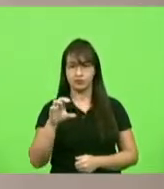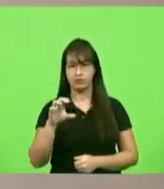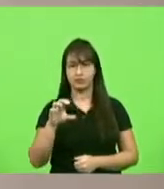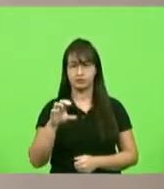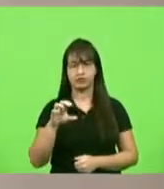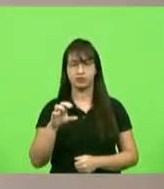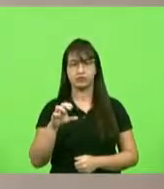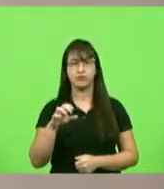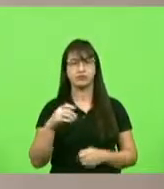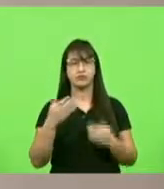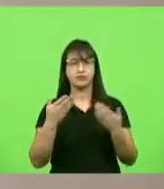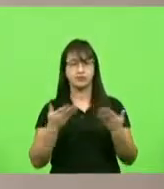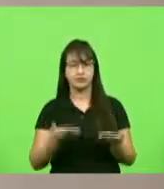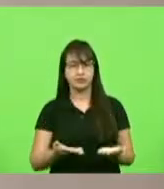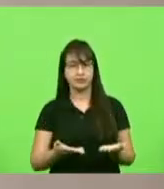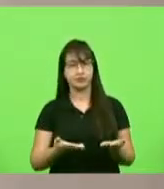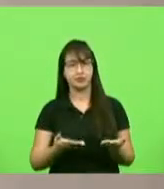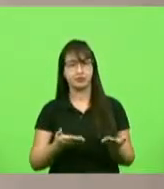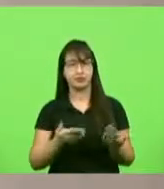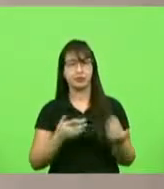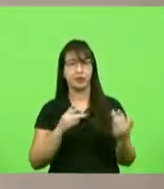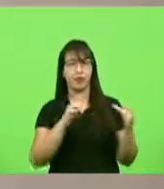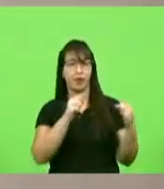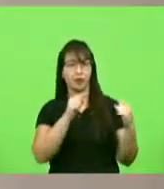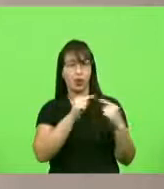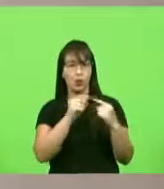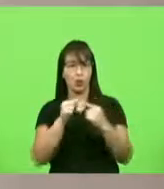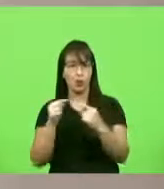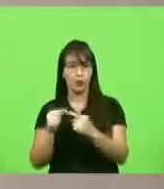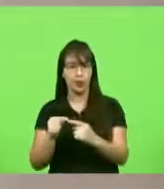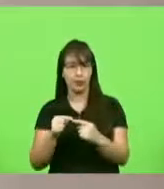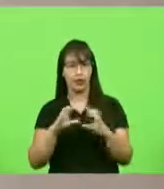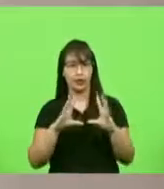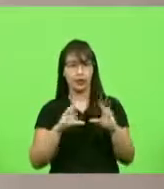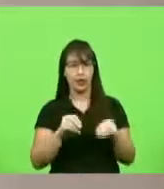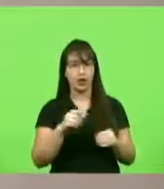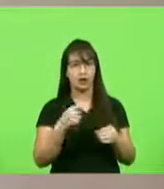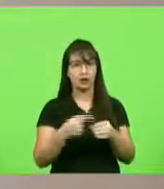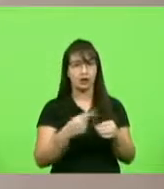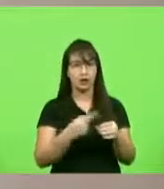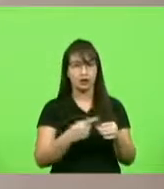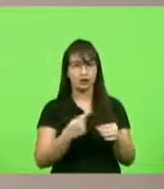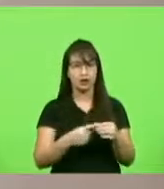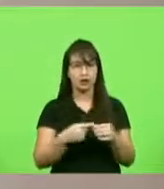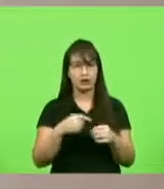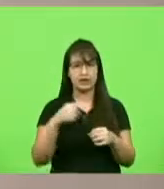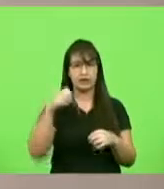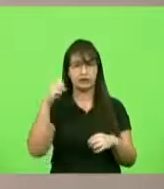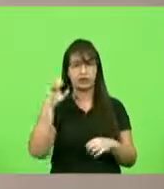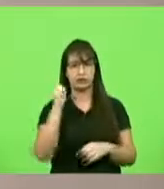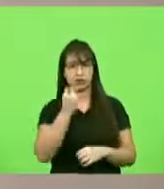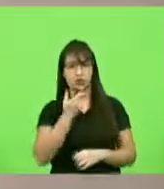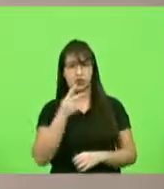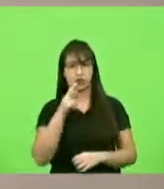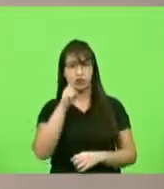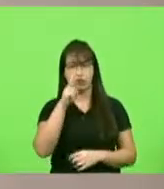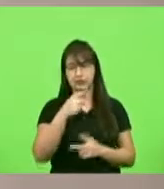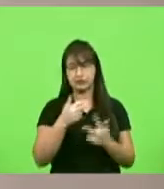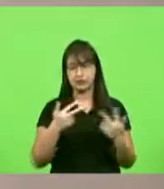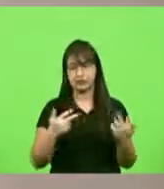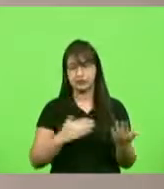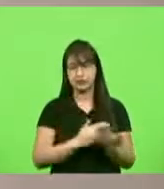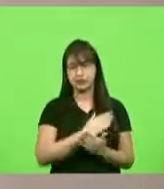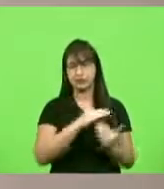o vestuário ser compatível com o clima de cada município. Deputados que aprovam, permaneçam como se encontram. Aprovado por